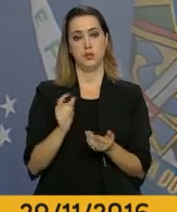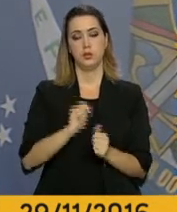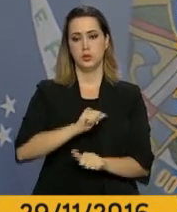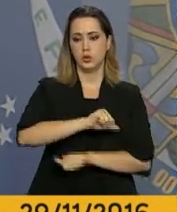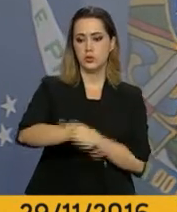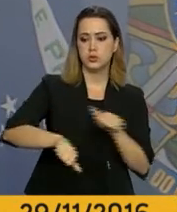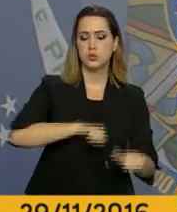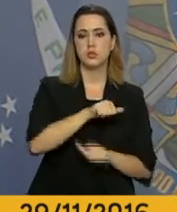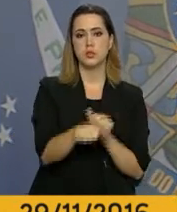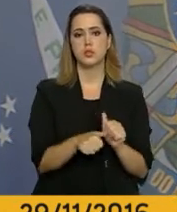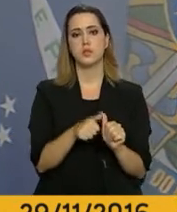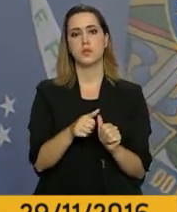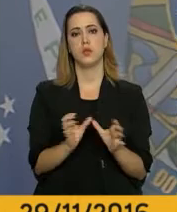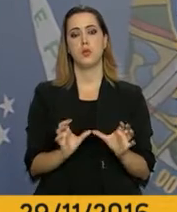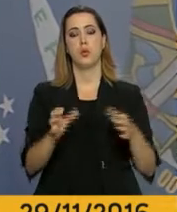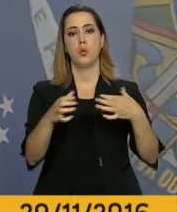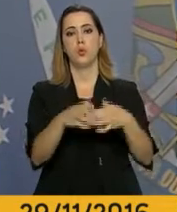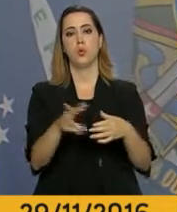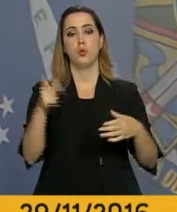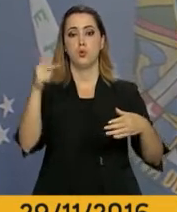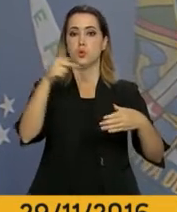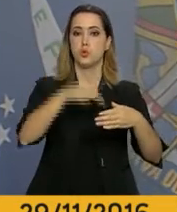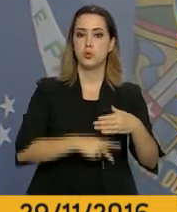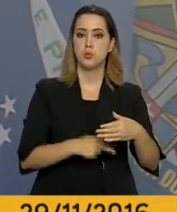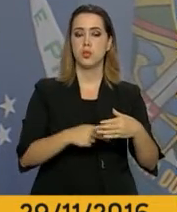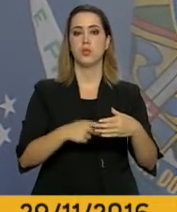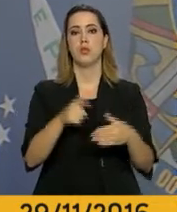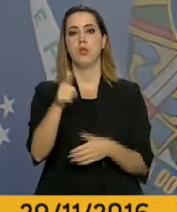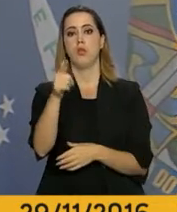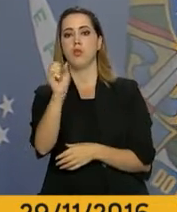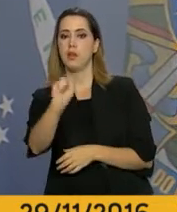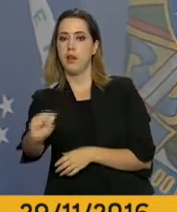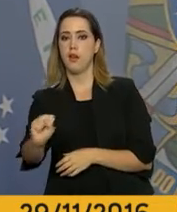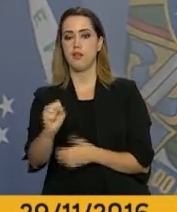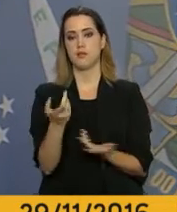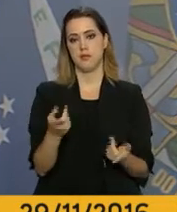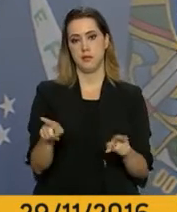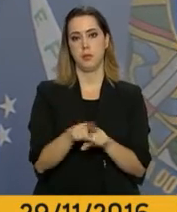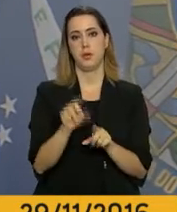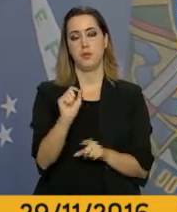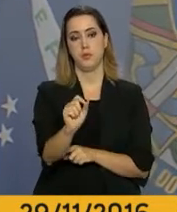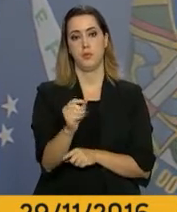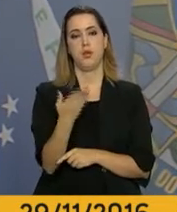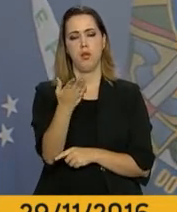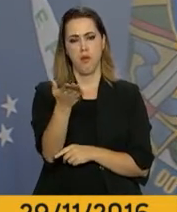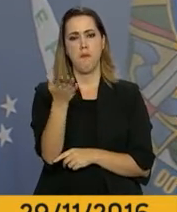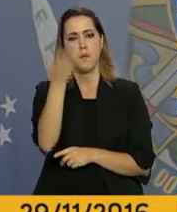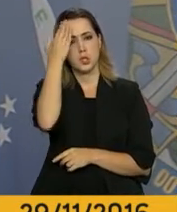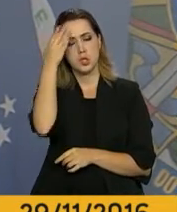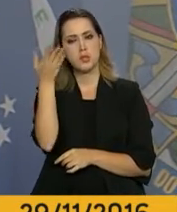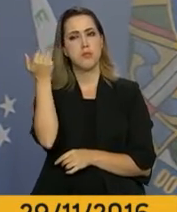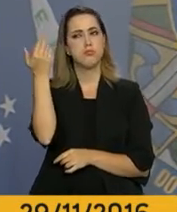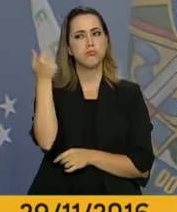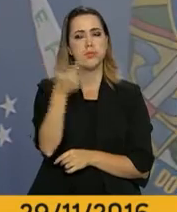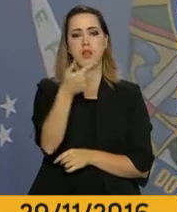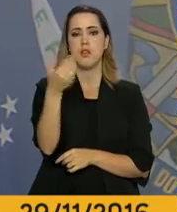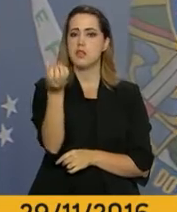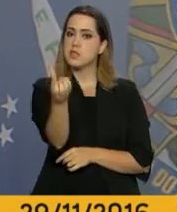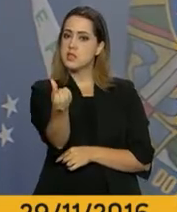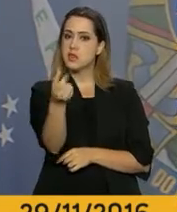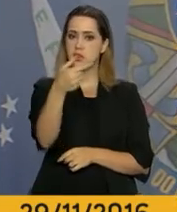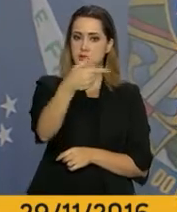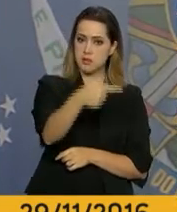dá um novo impulso e para fazer aqui uma homenagem ao pedro parente o senhor sabe que há seis sete meses atrás a petrobras é uma empresa